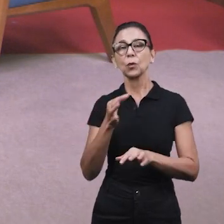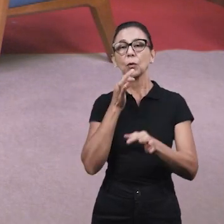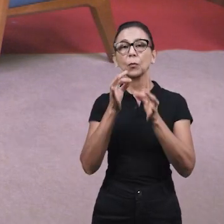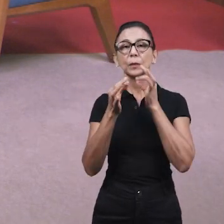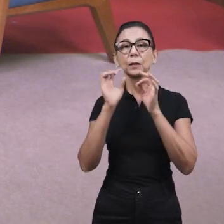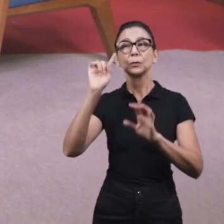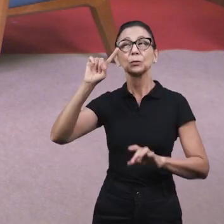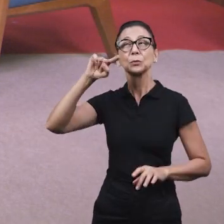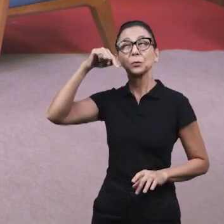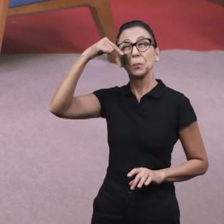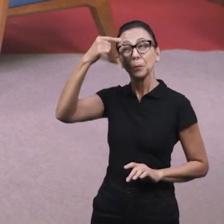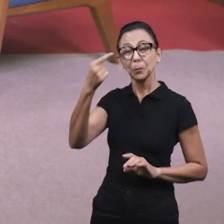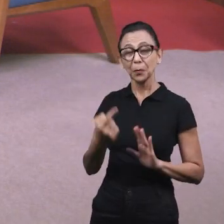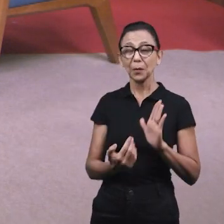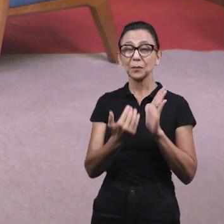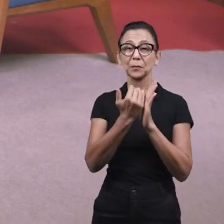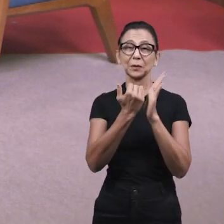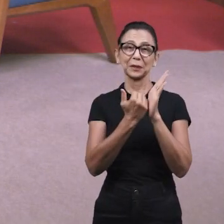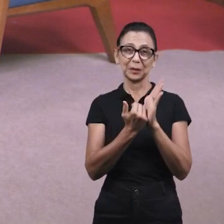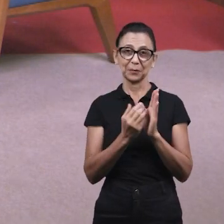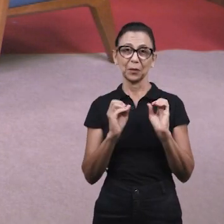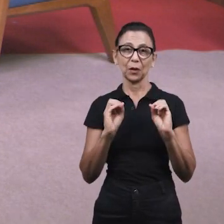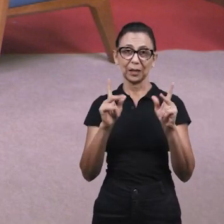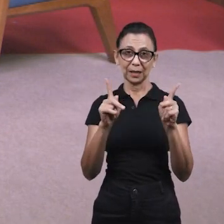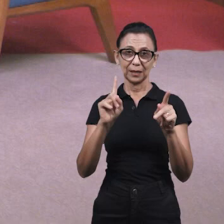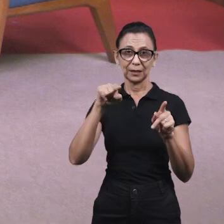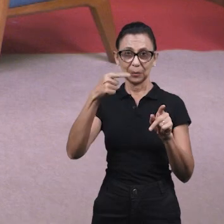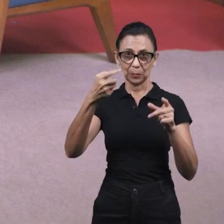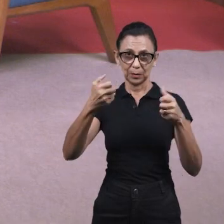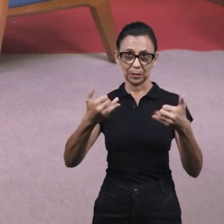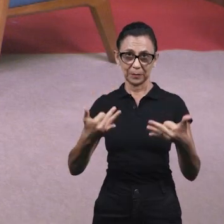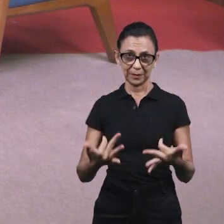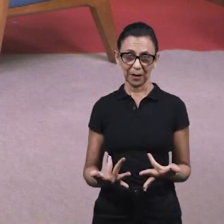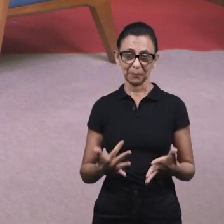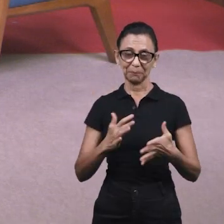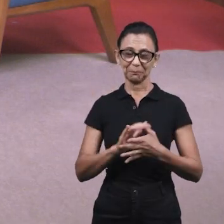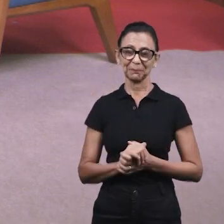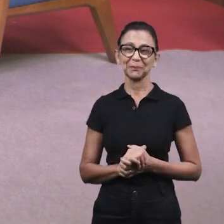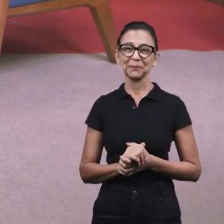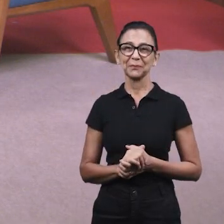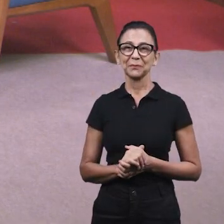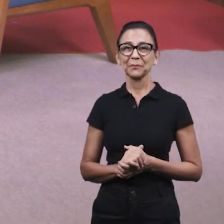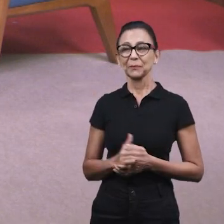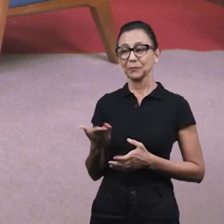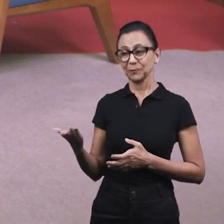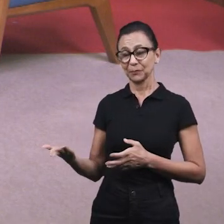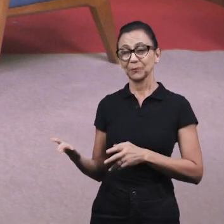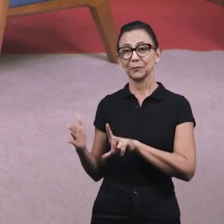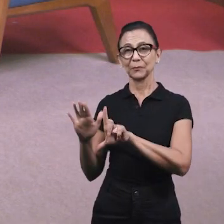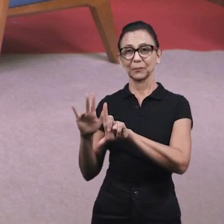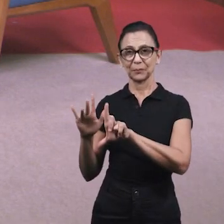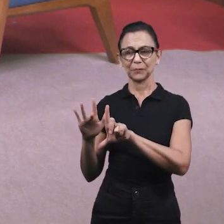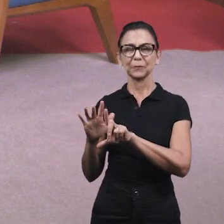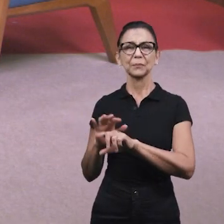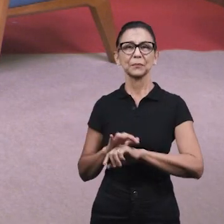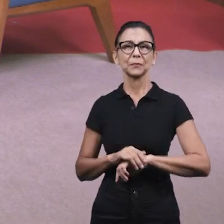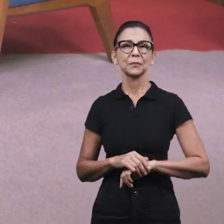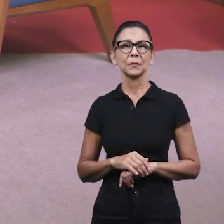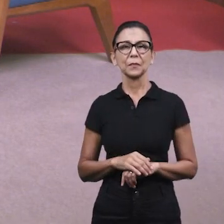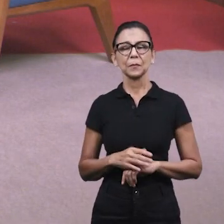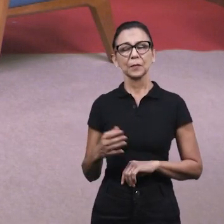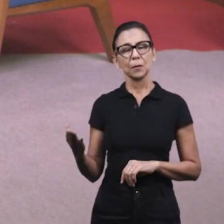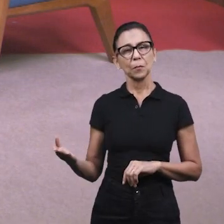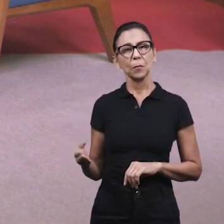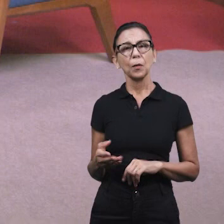do próximo programa, mas a gente explica isso mais para o final do quadro, tá certo? Então, esse QR Code está aparecendo aí, você pode fazer como os